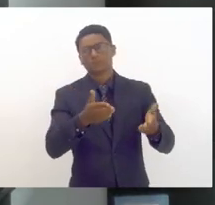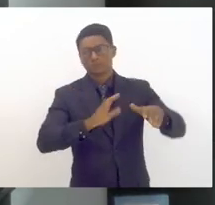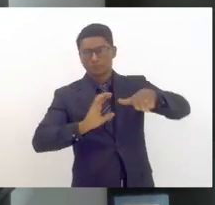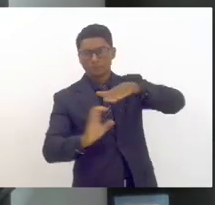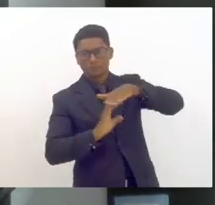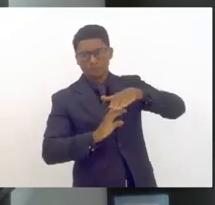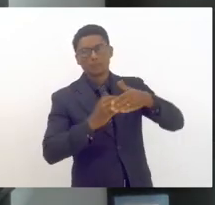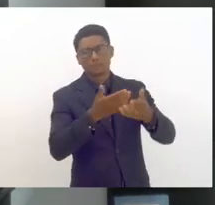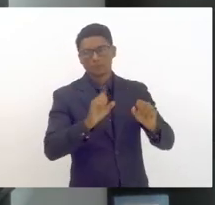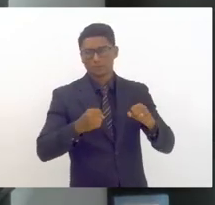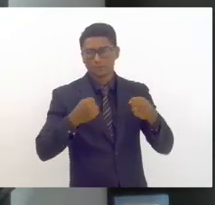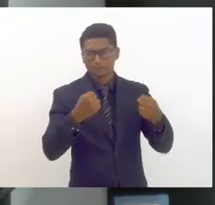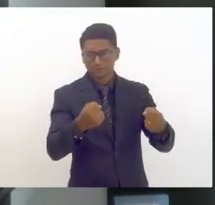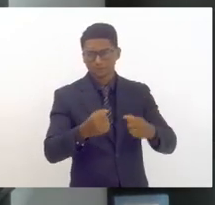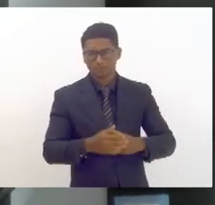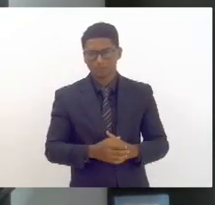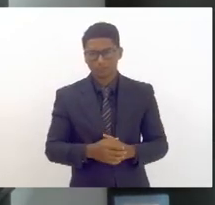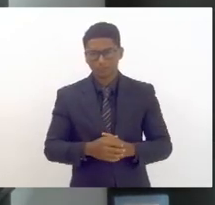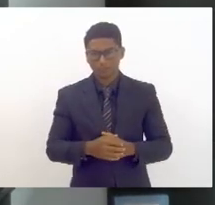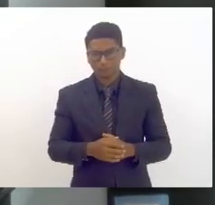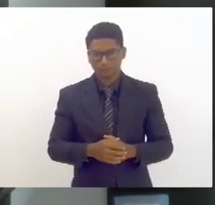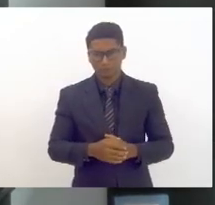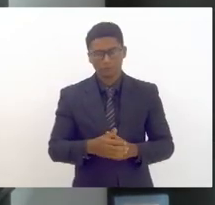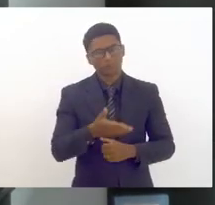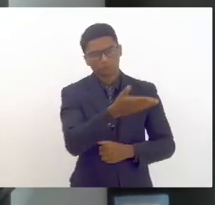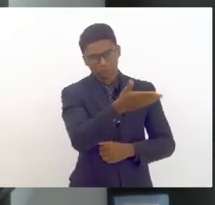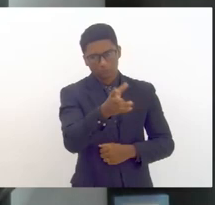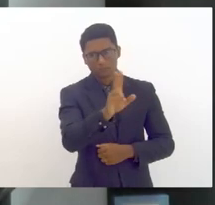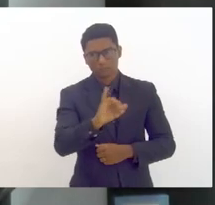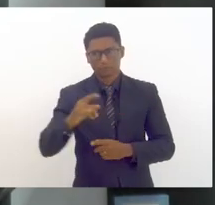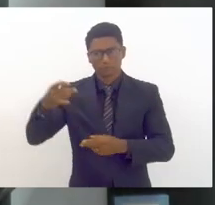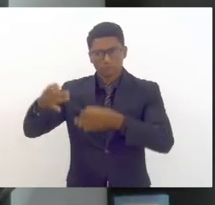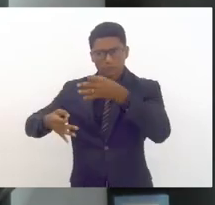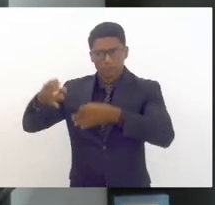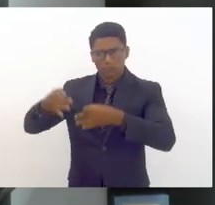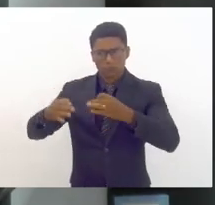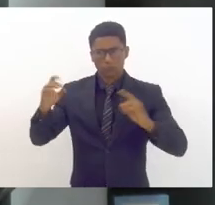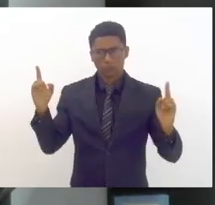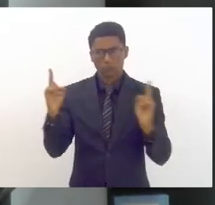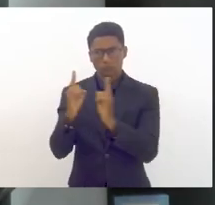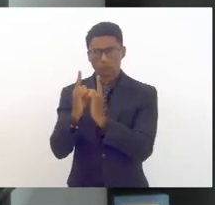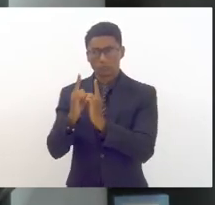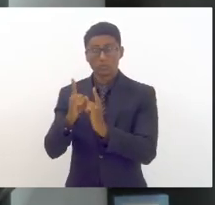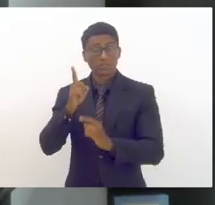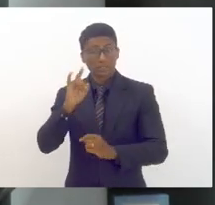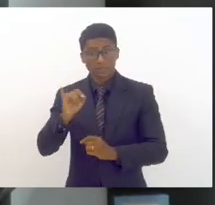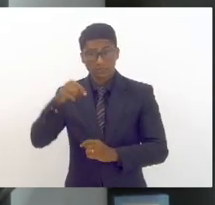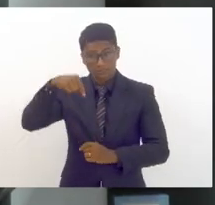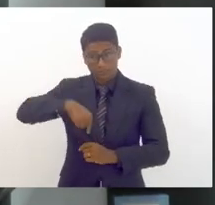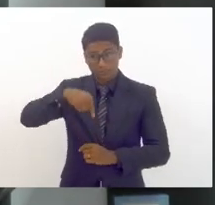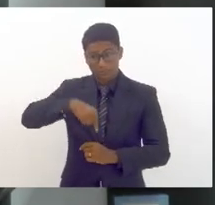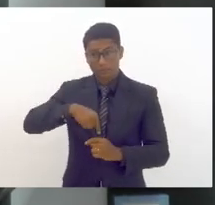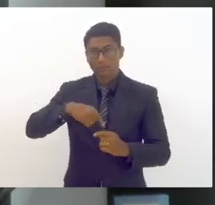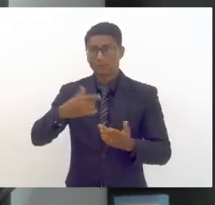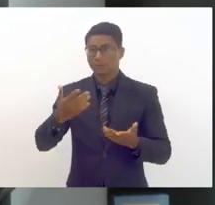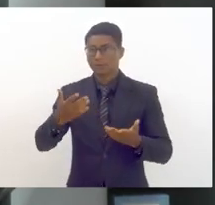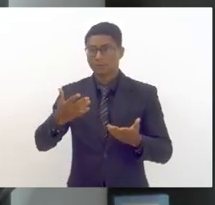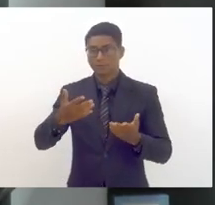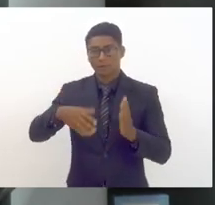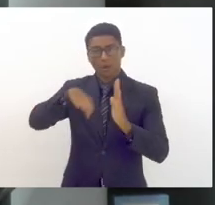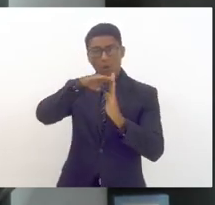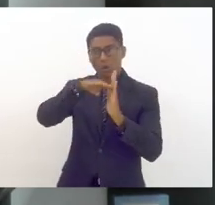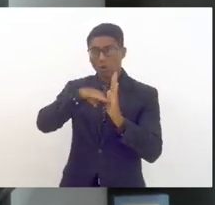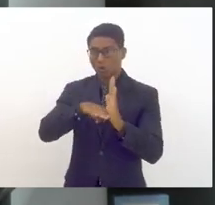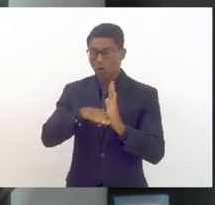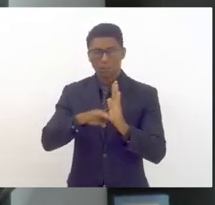vocês vão entrar em juízo, né? Se esse cronograma também não chegar, aqui, não é, o meu compromisso é